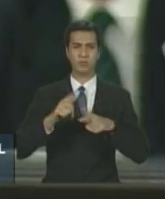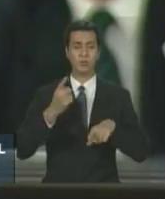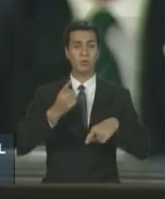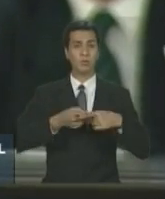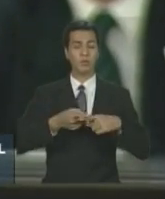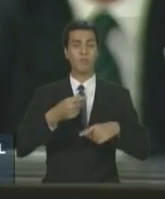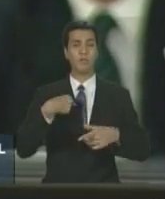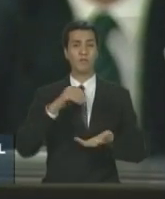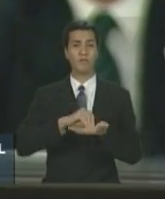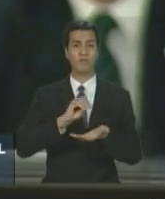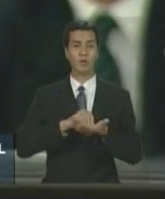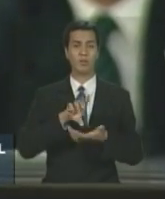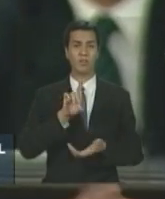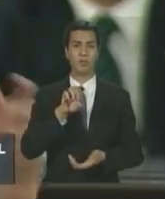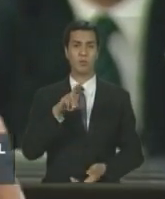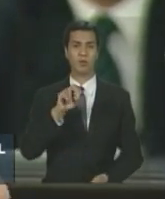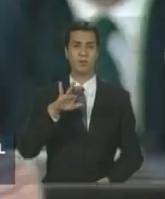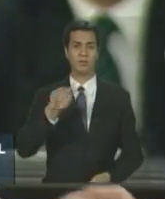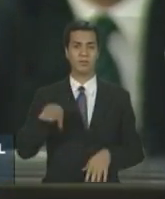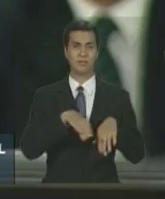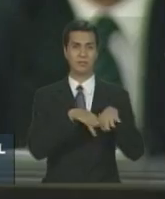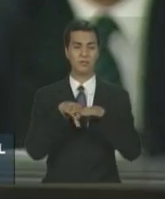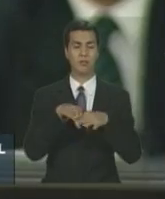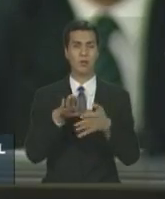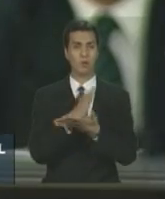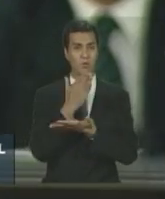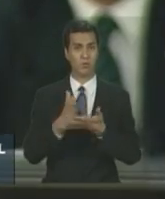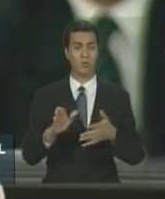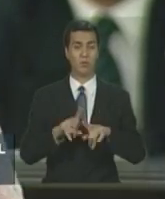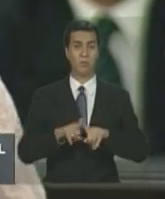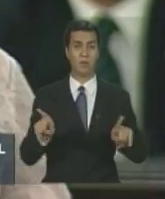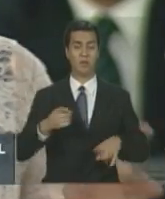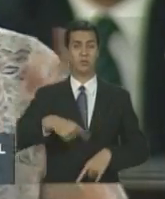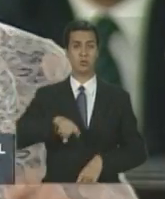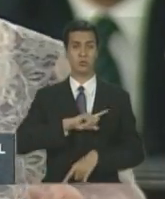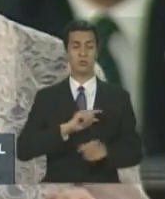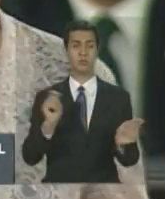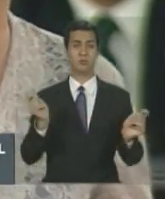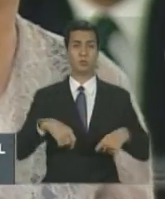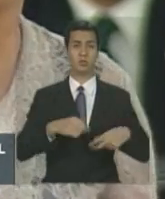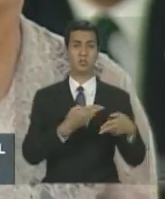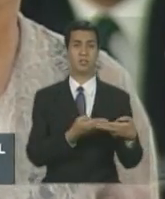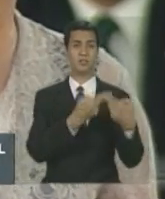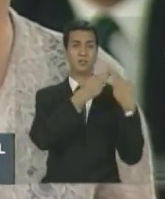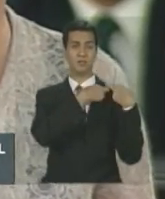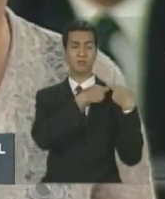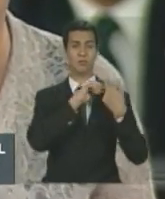da democracia e, nesse sentido, nos permite a todos sermos responsáveis por